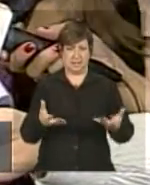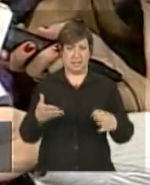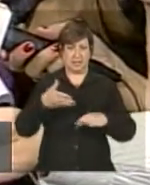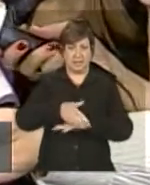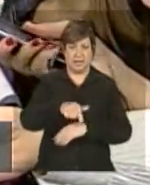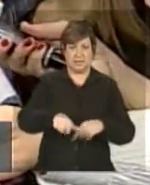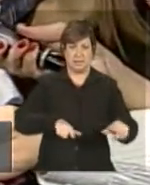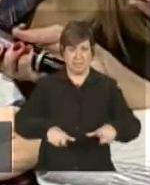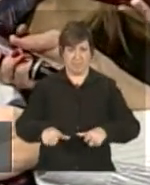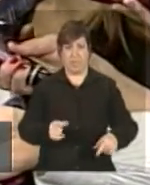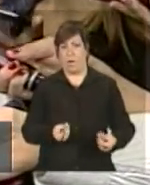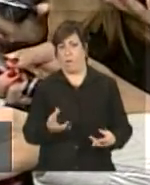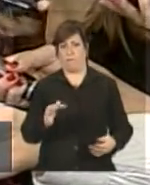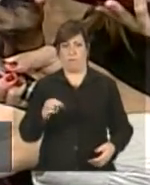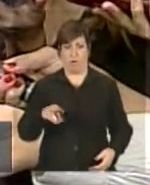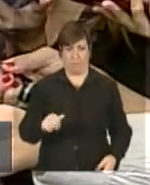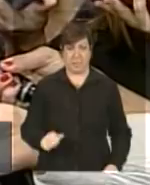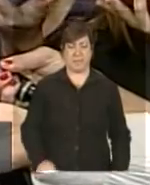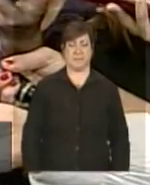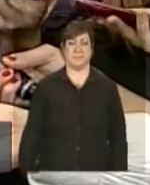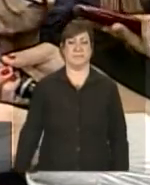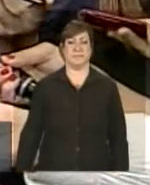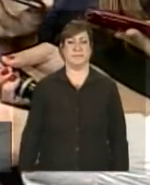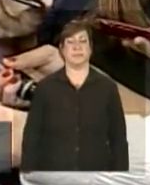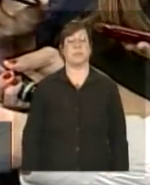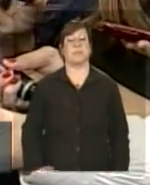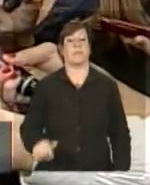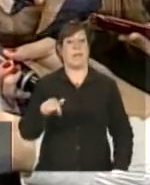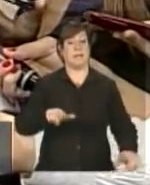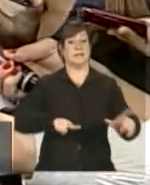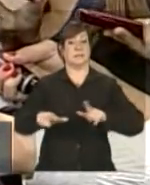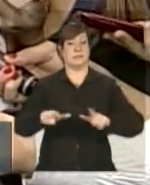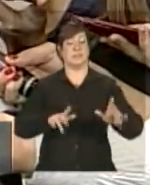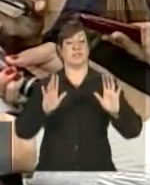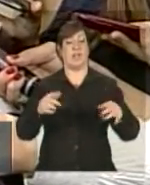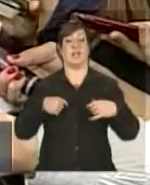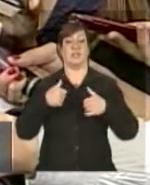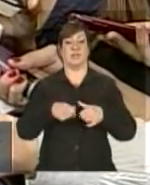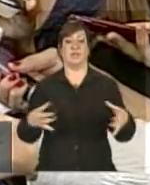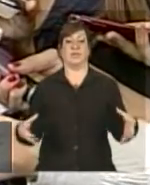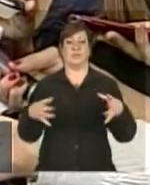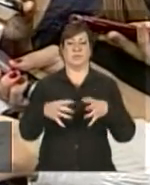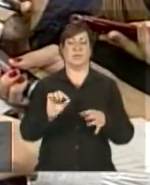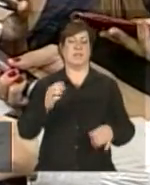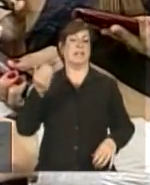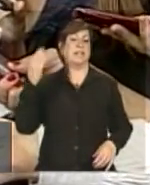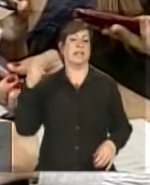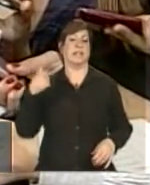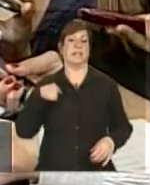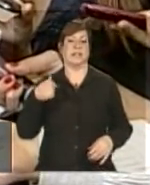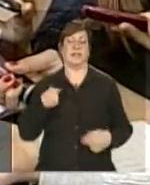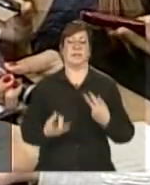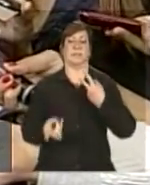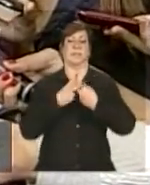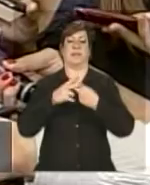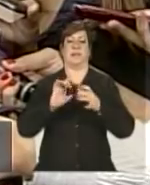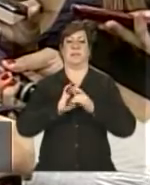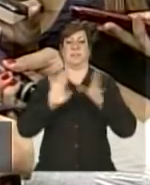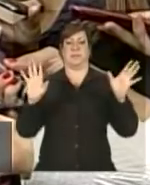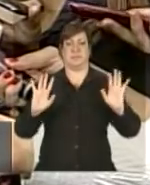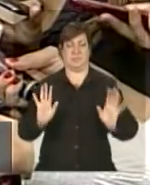alguma forma? Olha, esse trabalho eu já estou engajada desde que eu saí da cadeia.